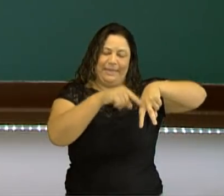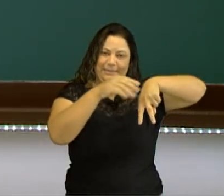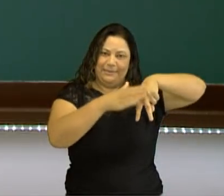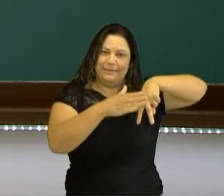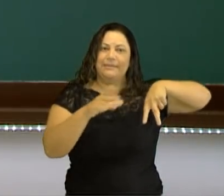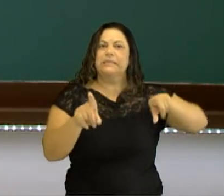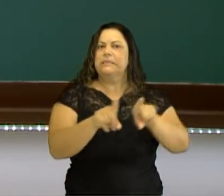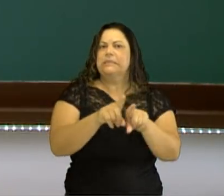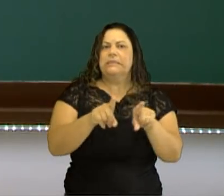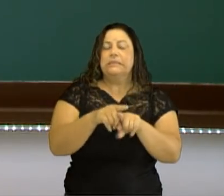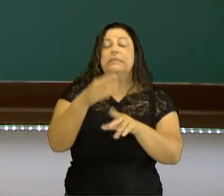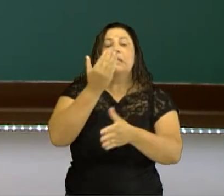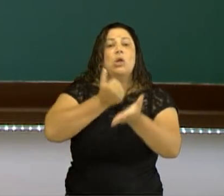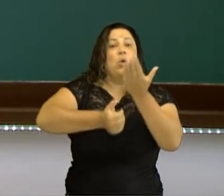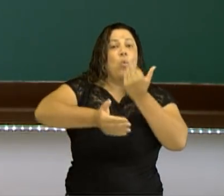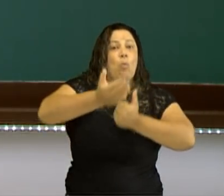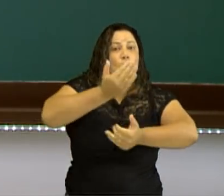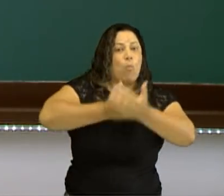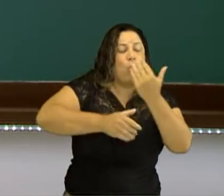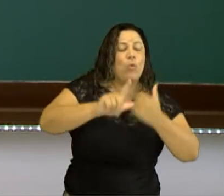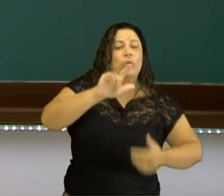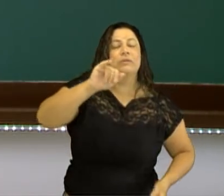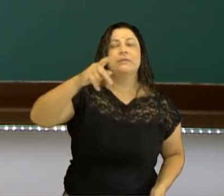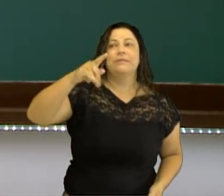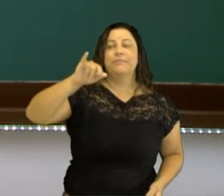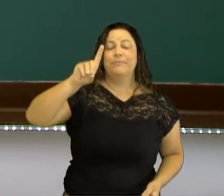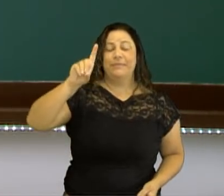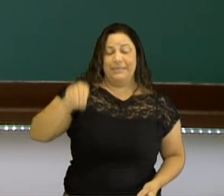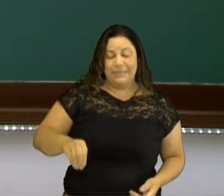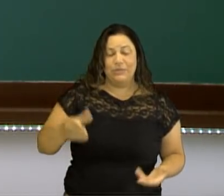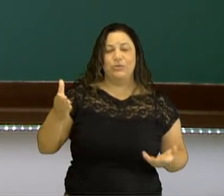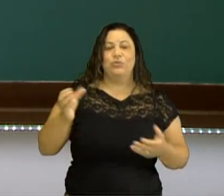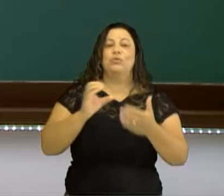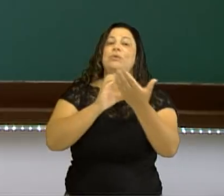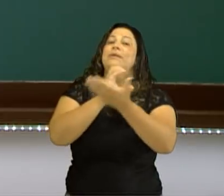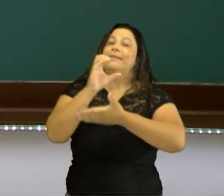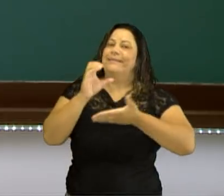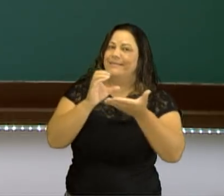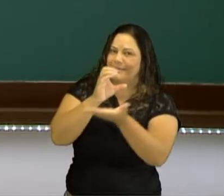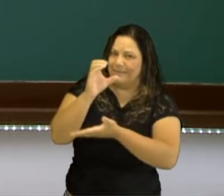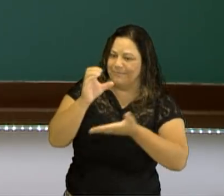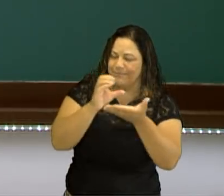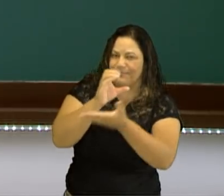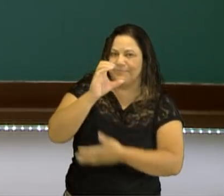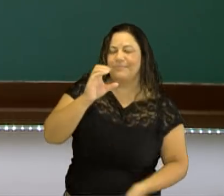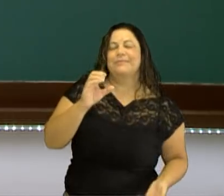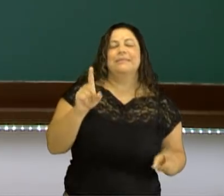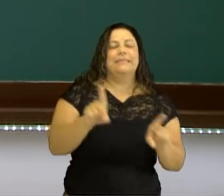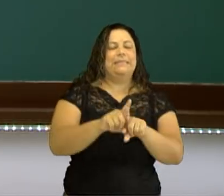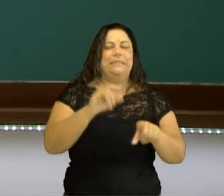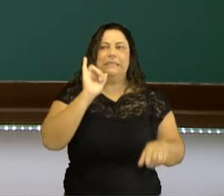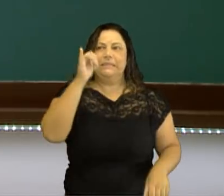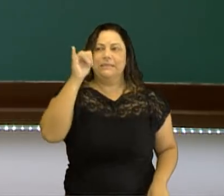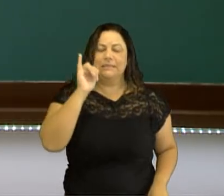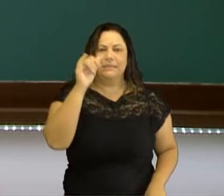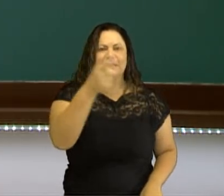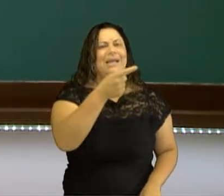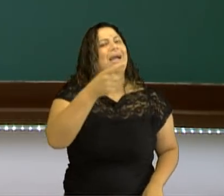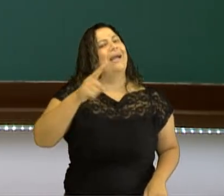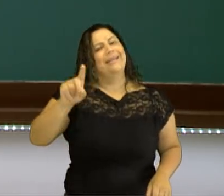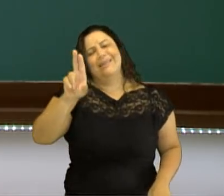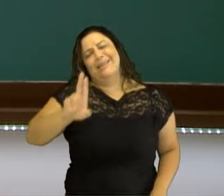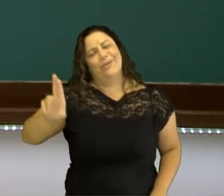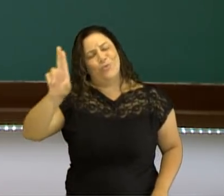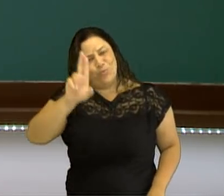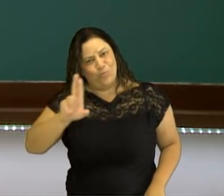consome muito lipídio e também muito carboidrato, que são os alimentos energéticos, e não gastamos toda